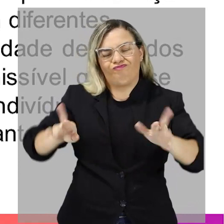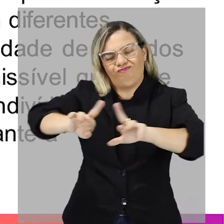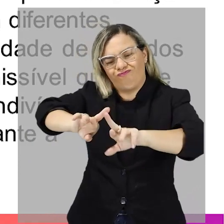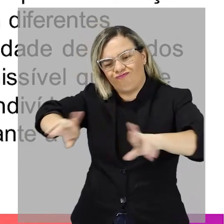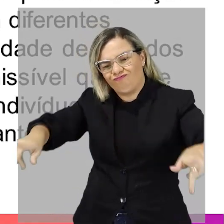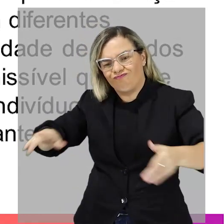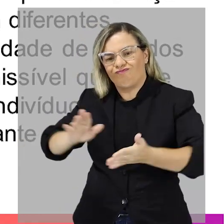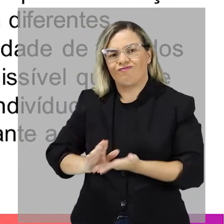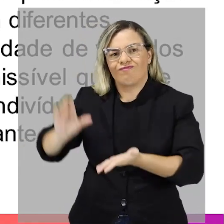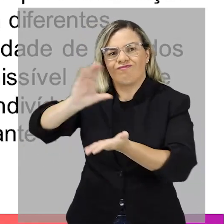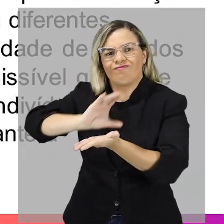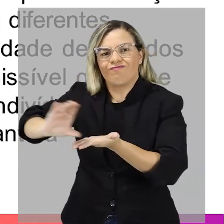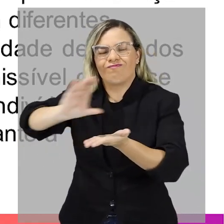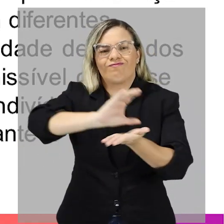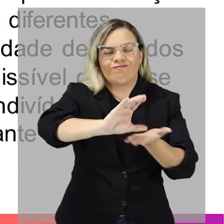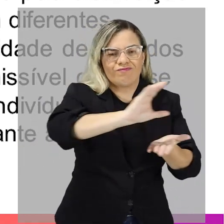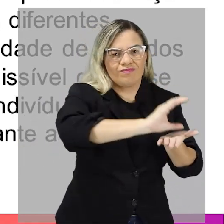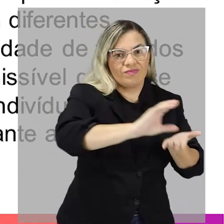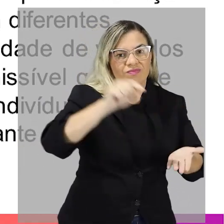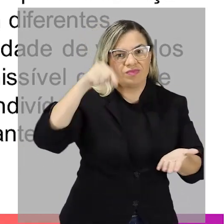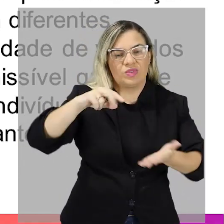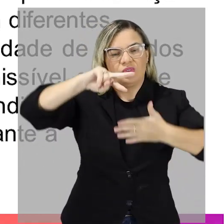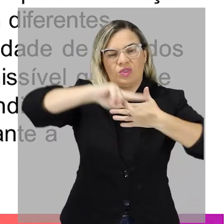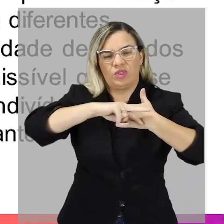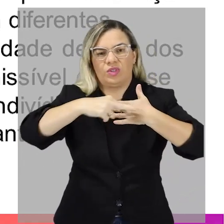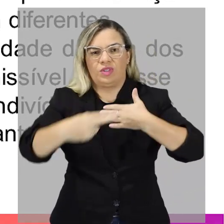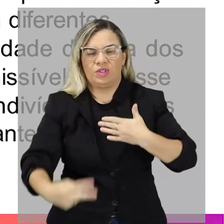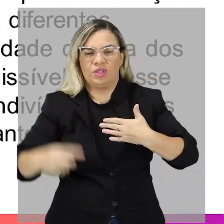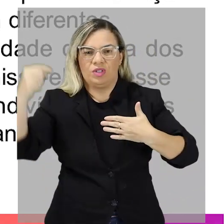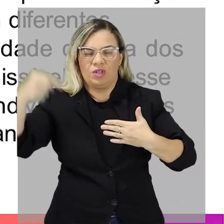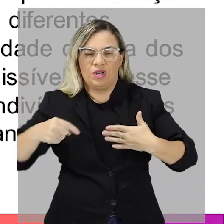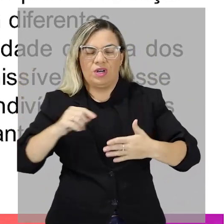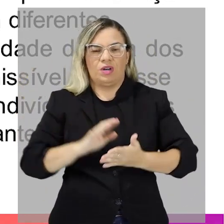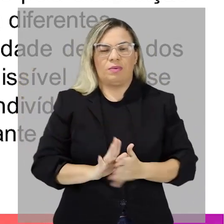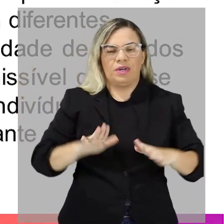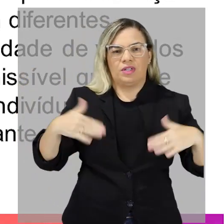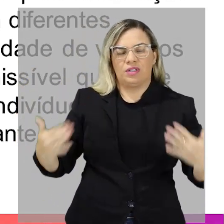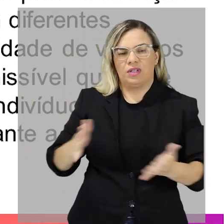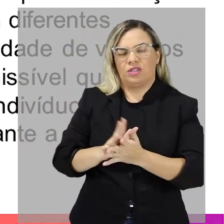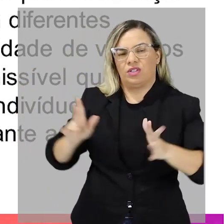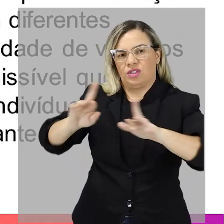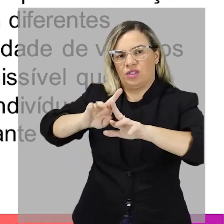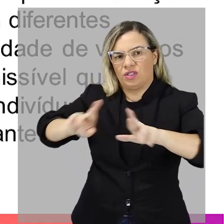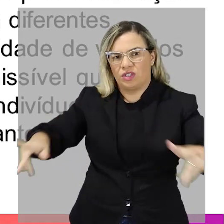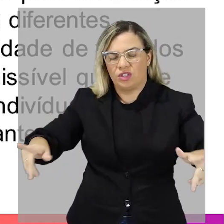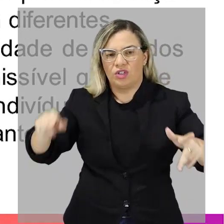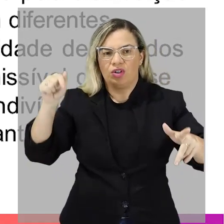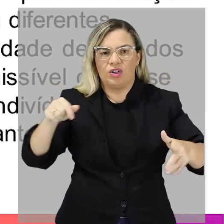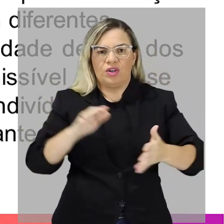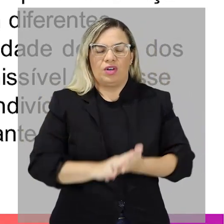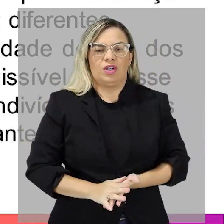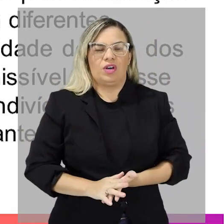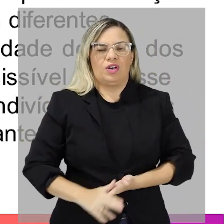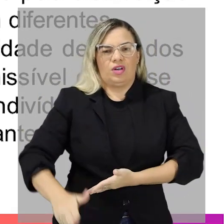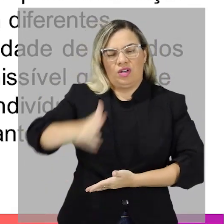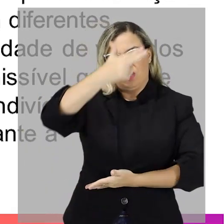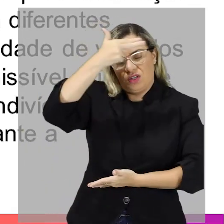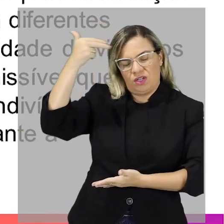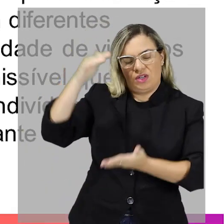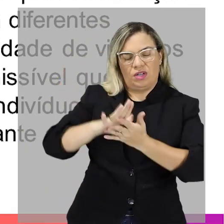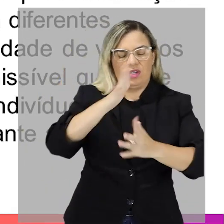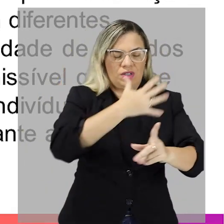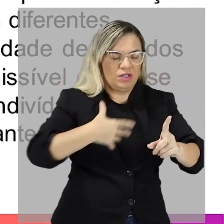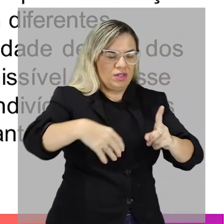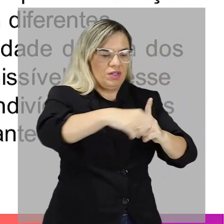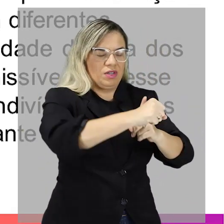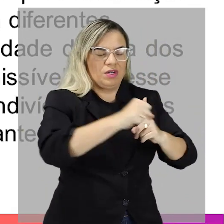de renda, o que resultou, por conseguinte, em diferentes estigmas na sociedade,